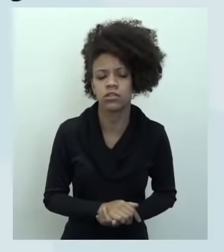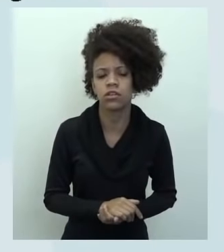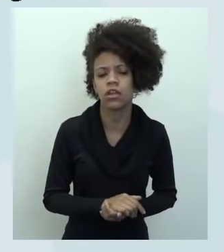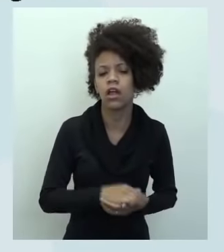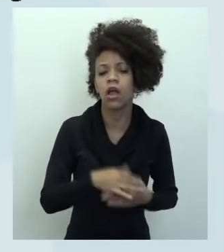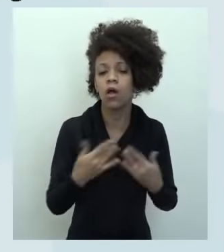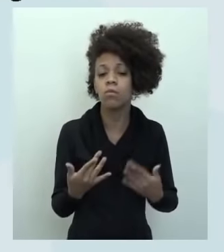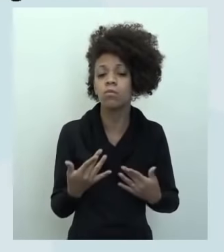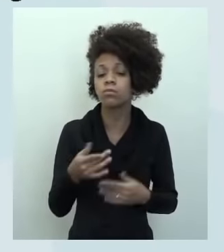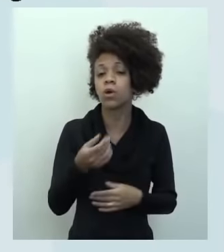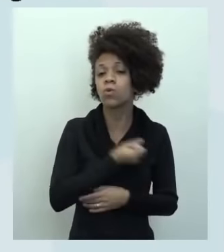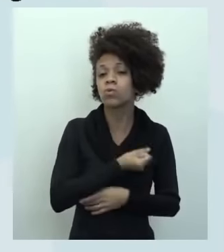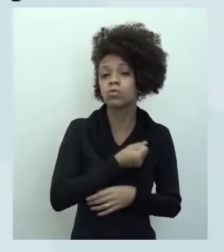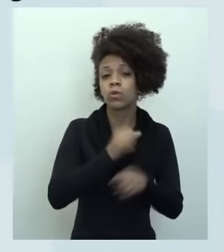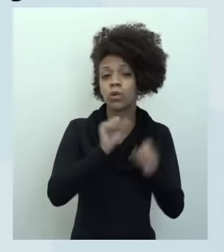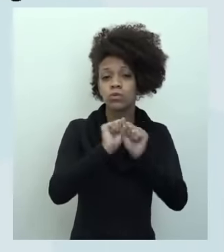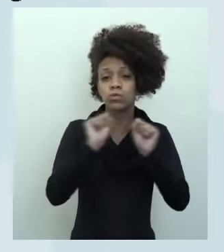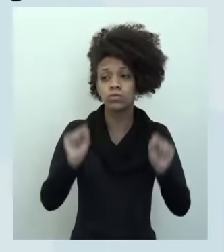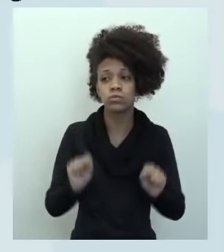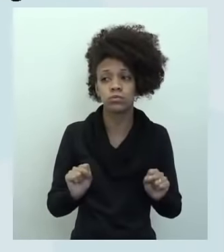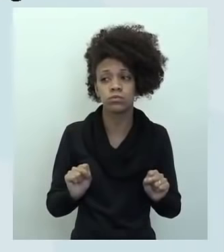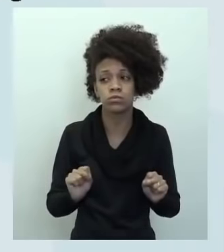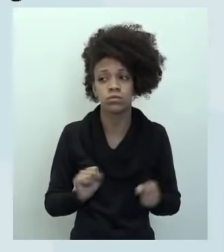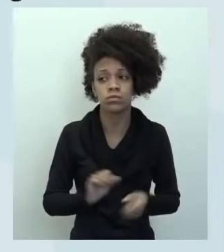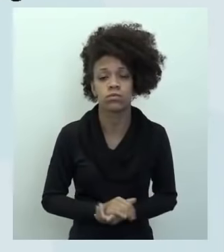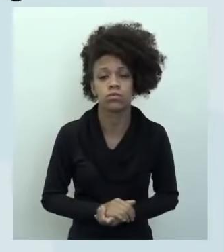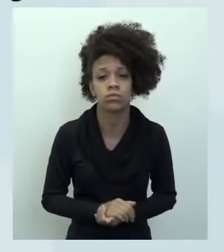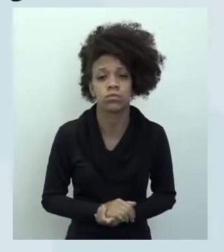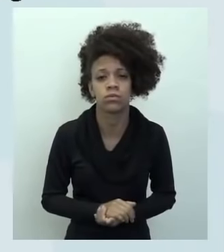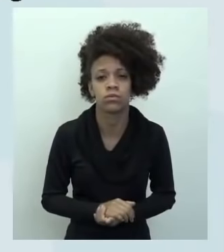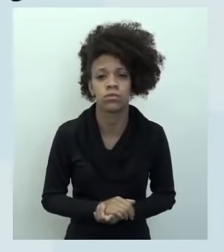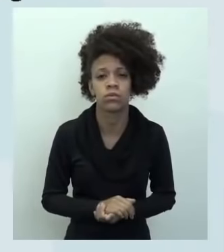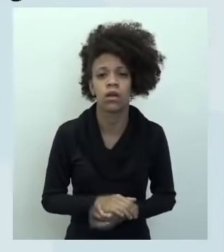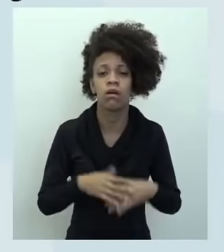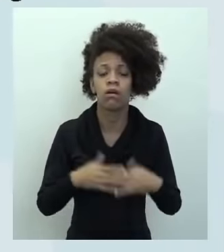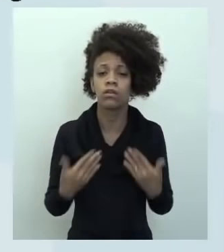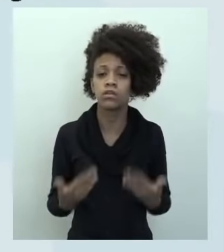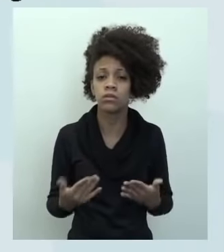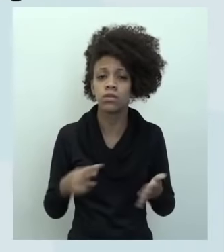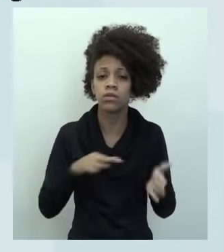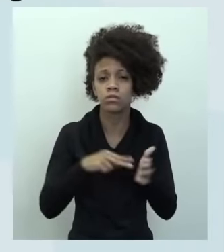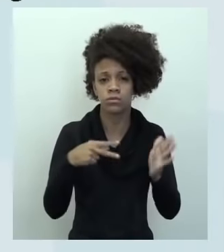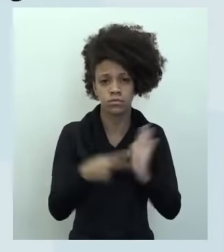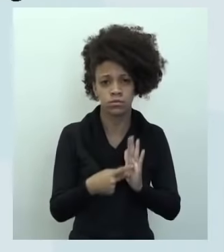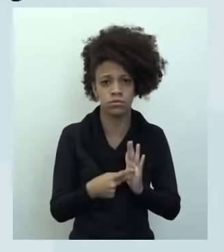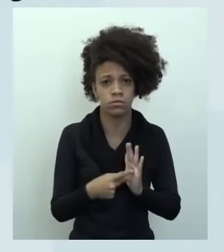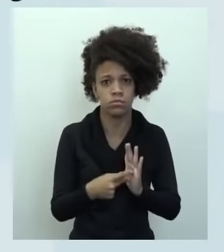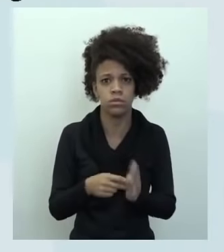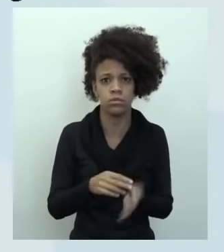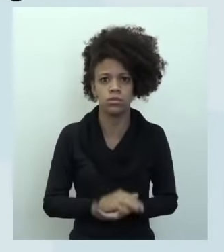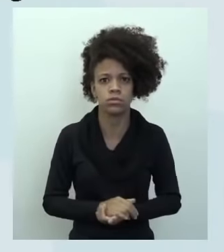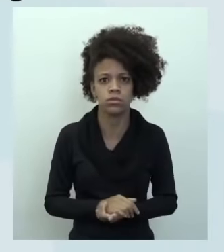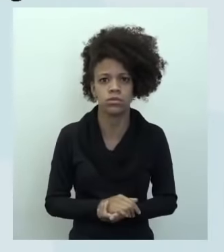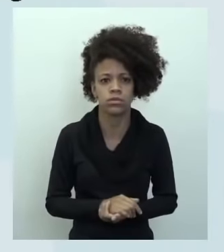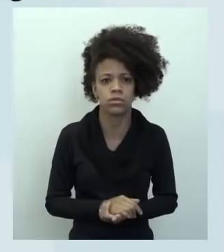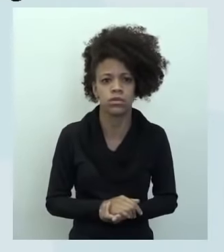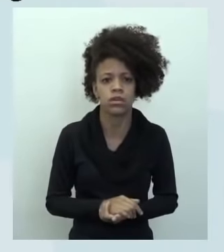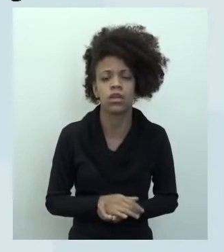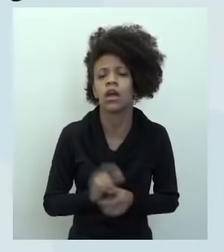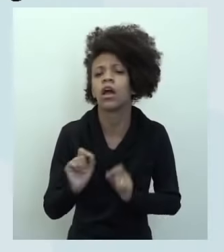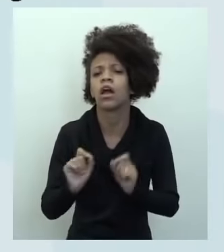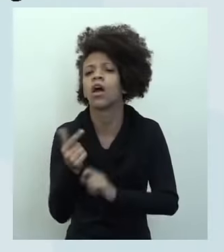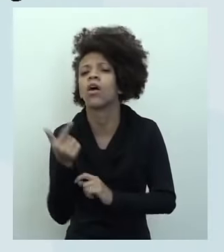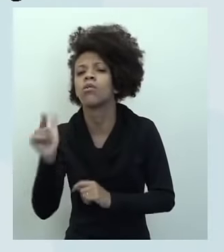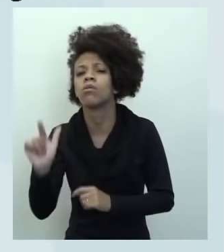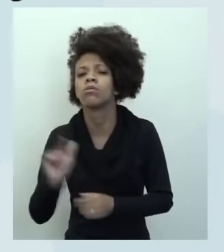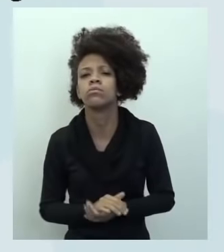sistema numérico de régua. Então, 1 centímetro significa 24 quilômetros, tá ok? Porque já foi